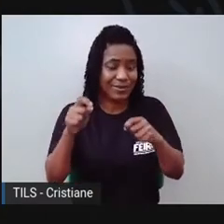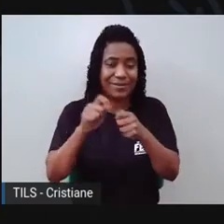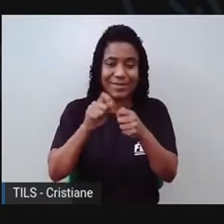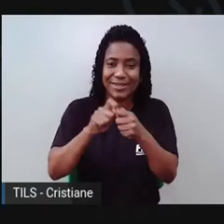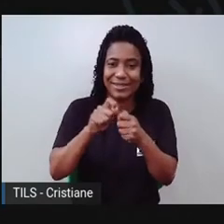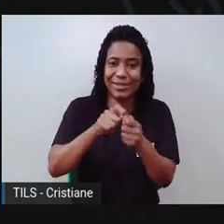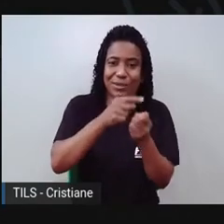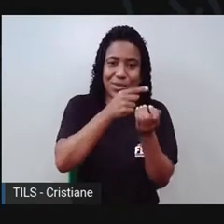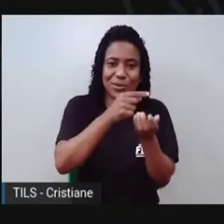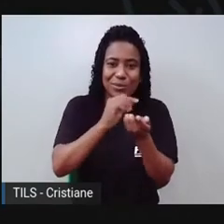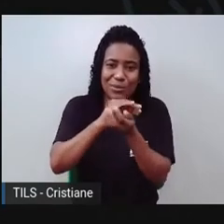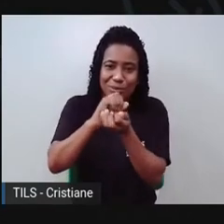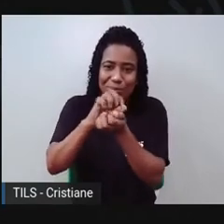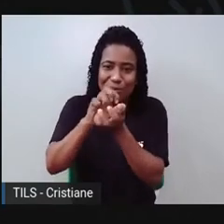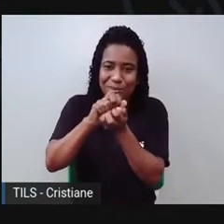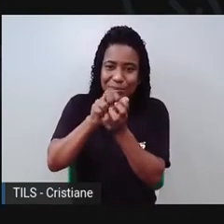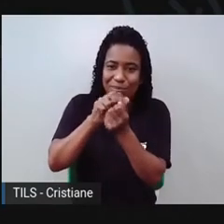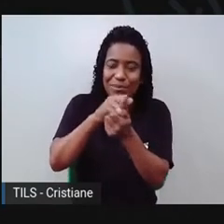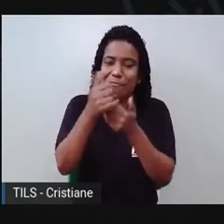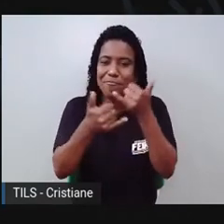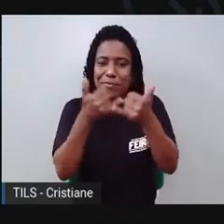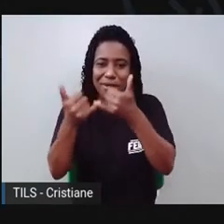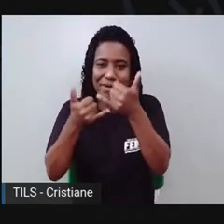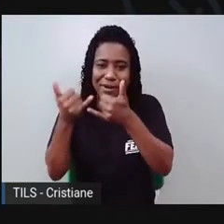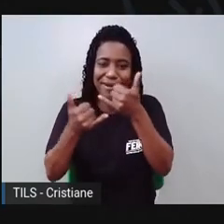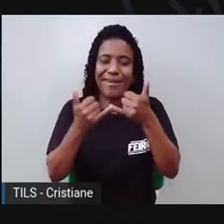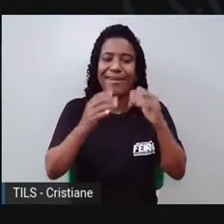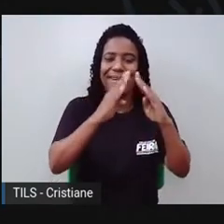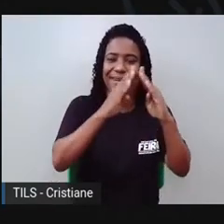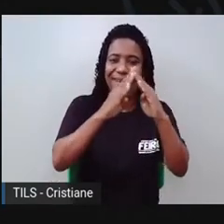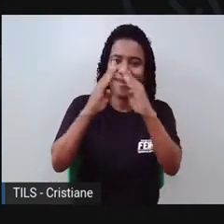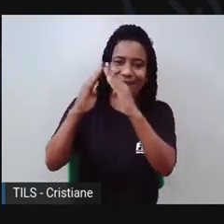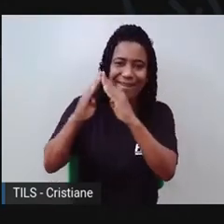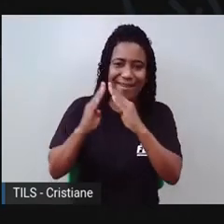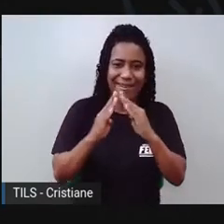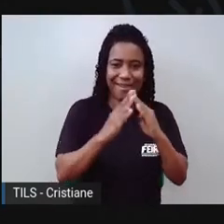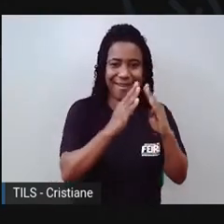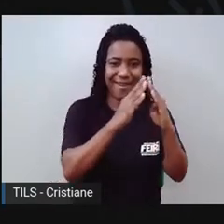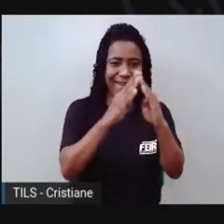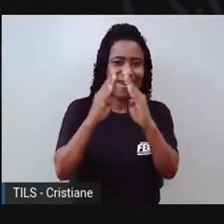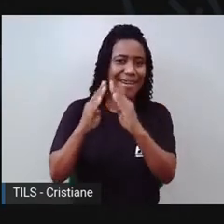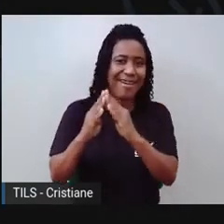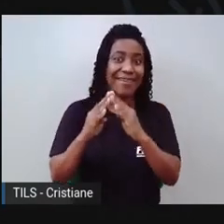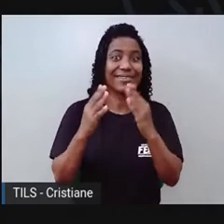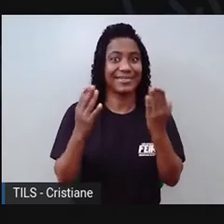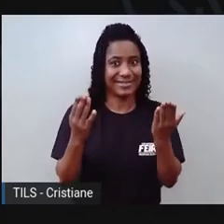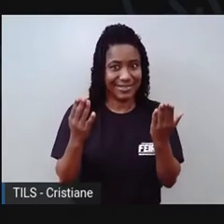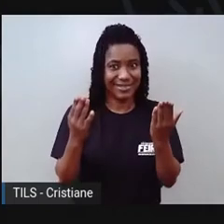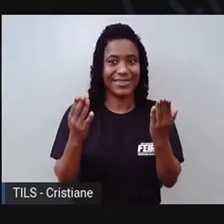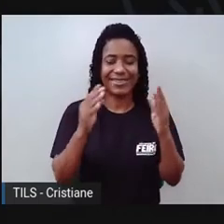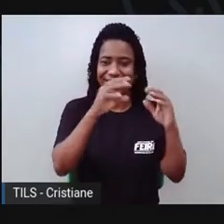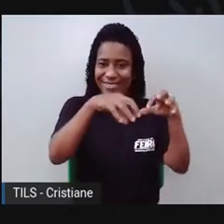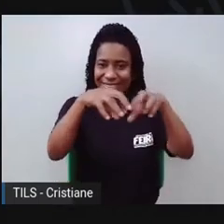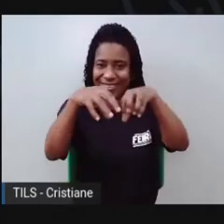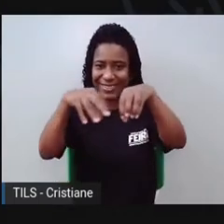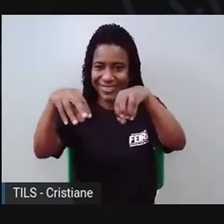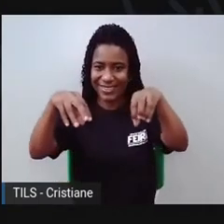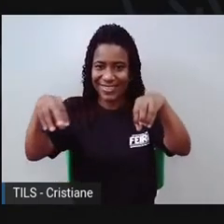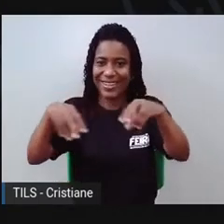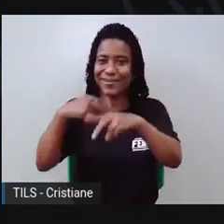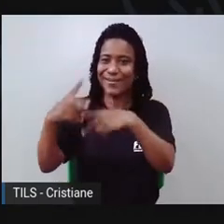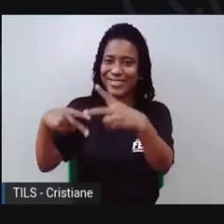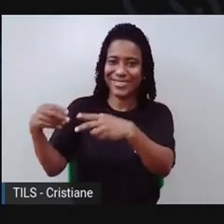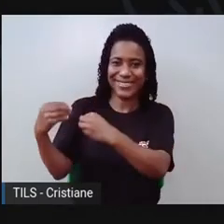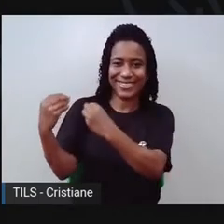brincar, pode fazer para enfeitar a casa, né, para dar de presente. Eu adoro fazer